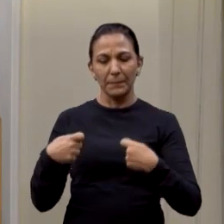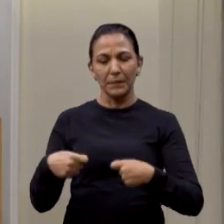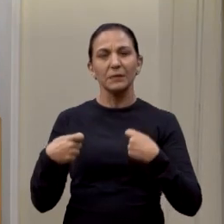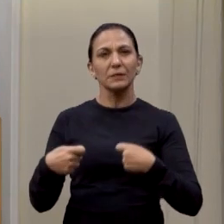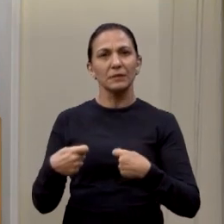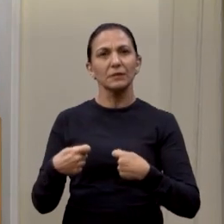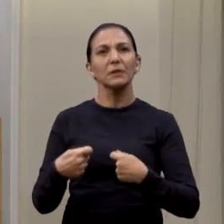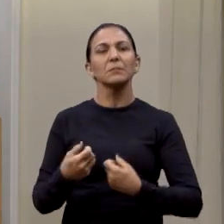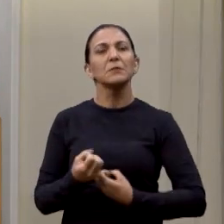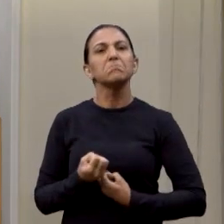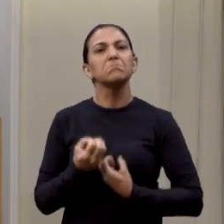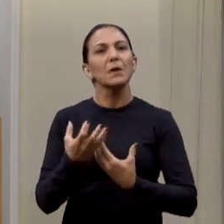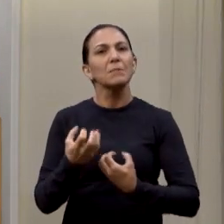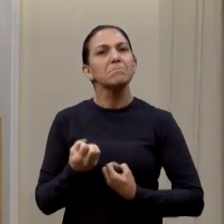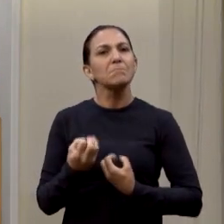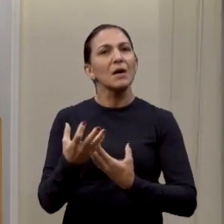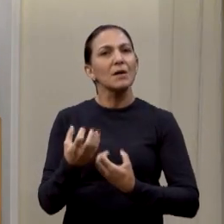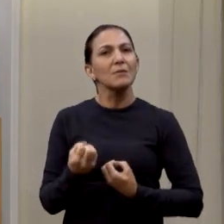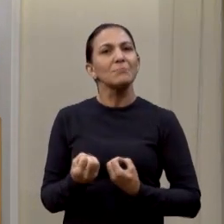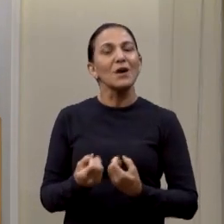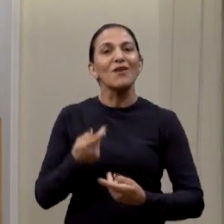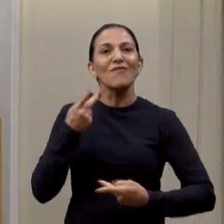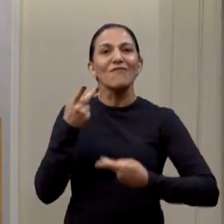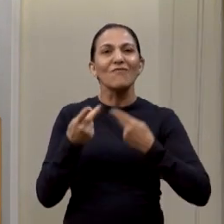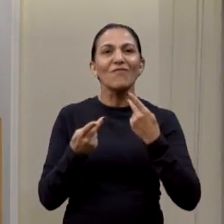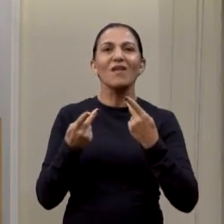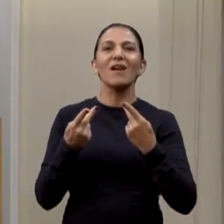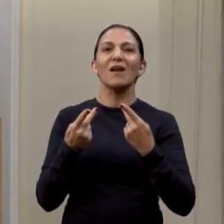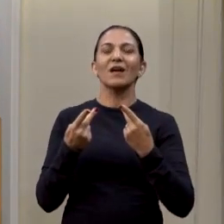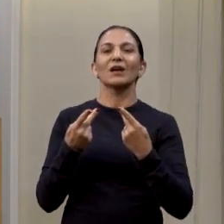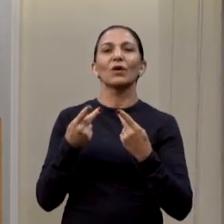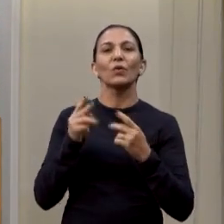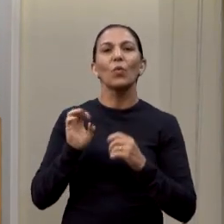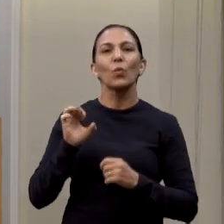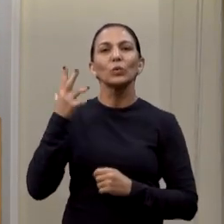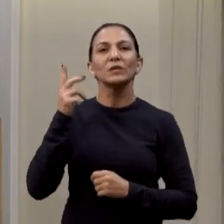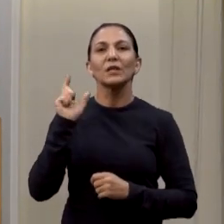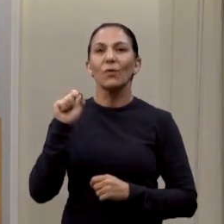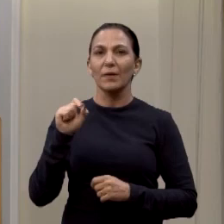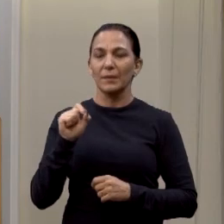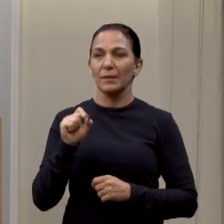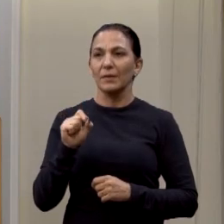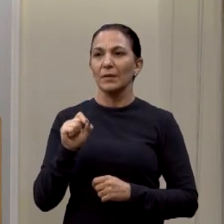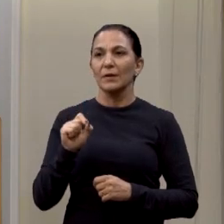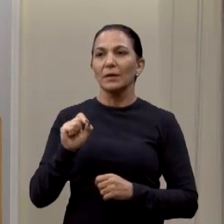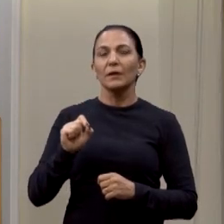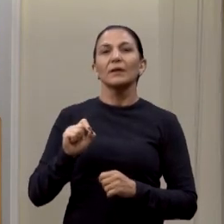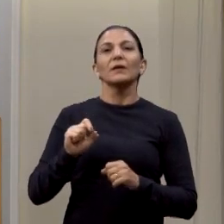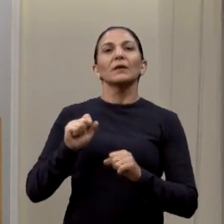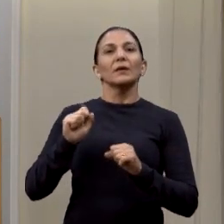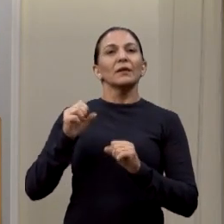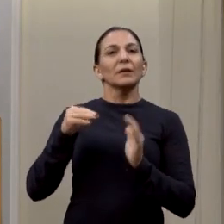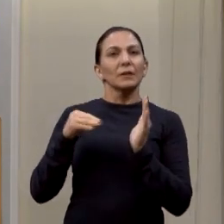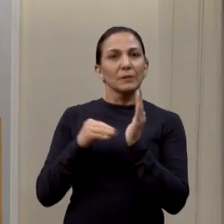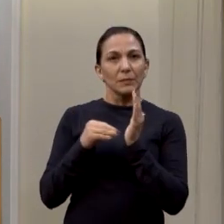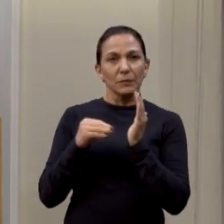nos pronunciar sobre isso, sobre o que está acontecendo, porque sim, o que acontece na Câmara